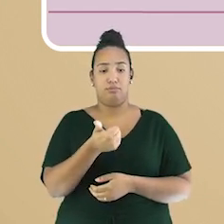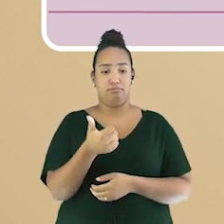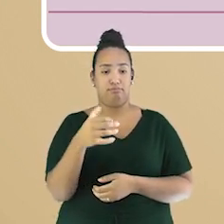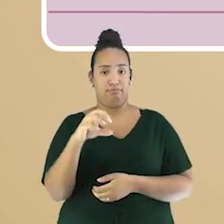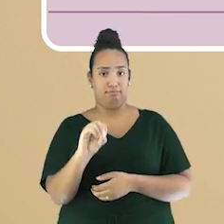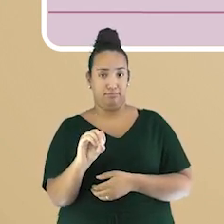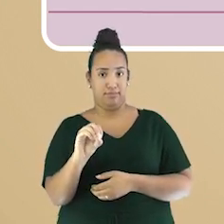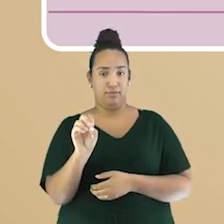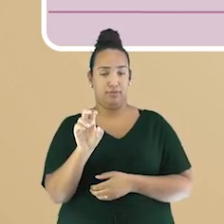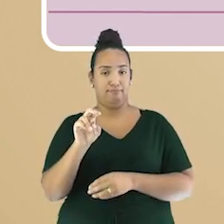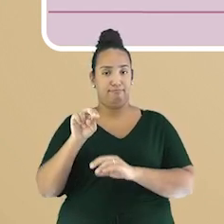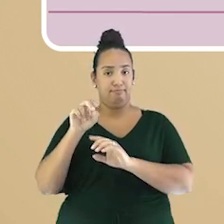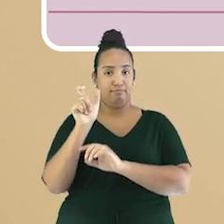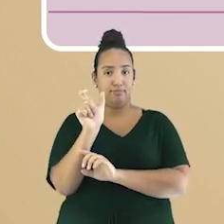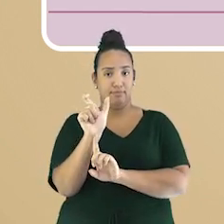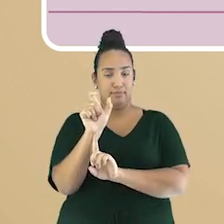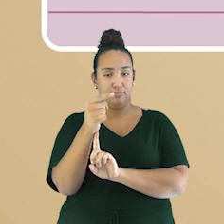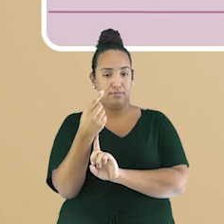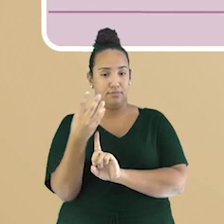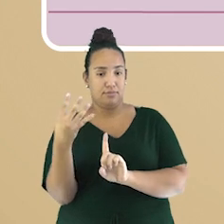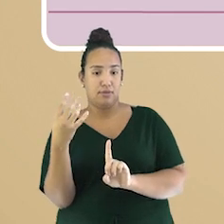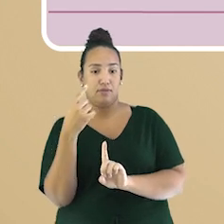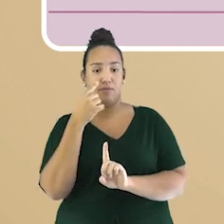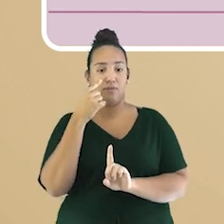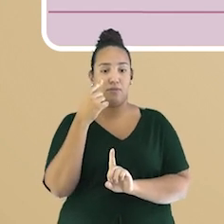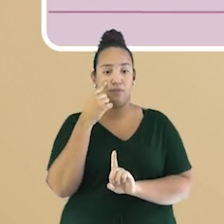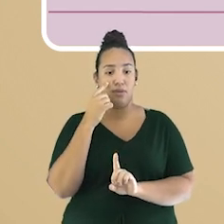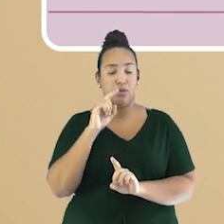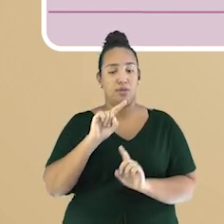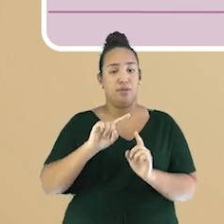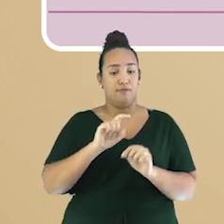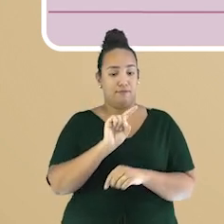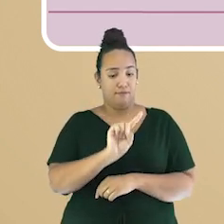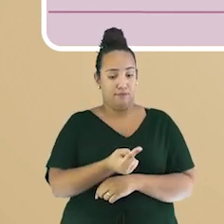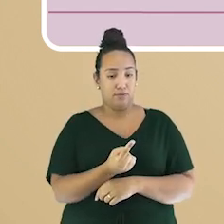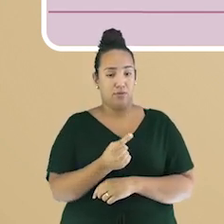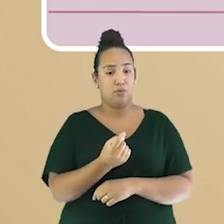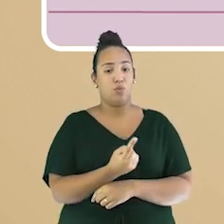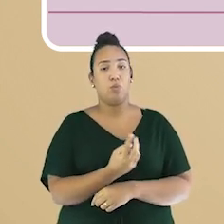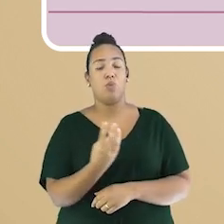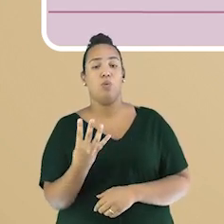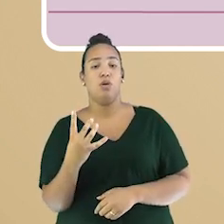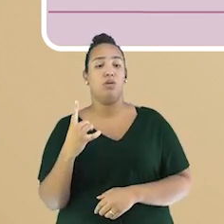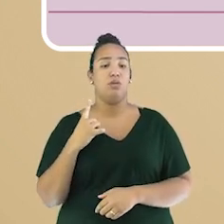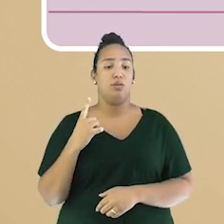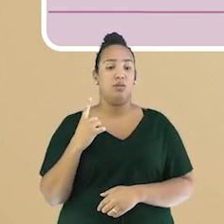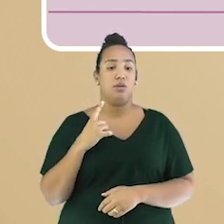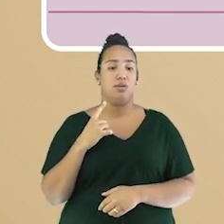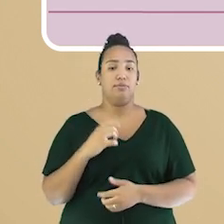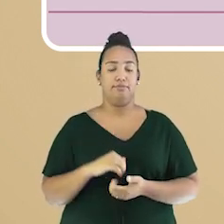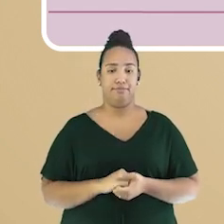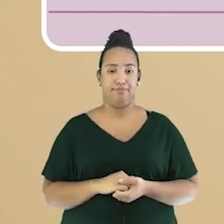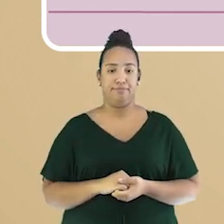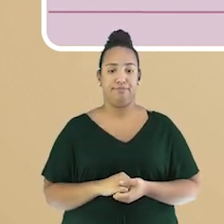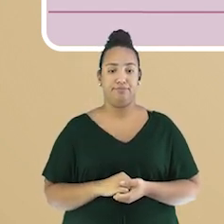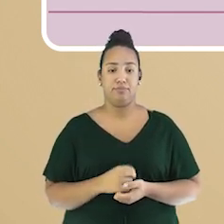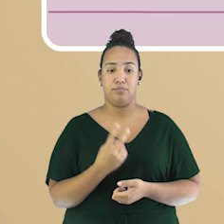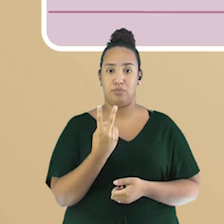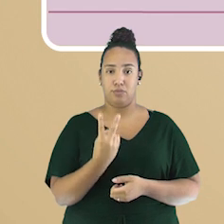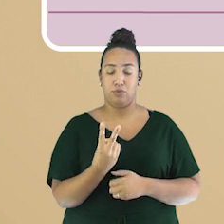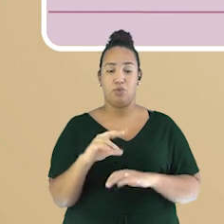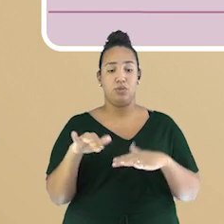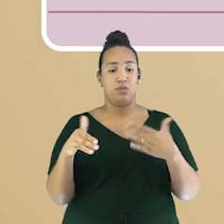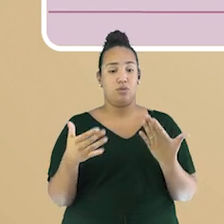10. E contar quantos números tem após a vírgula. No caso, são 2. Vai ficar,